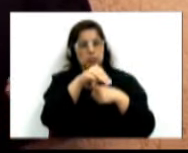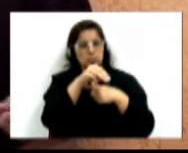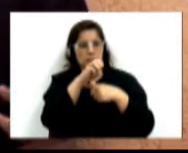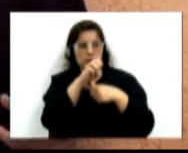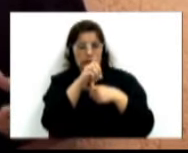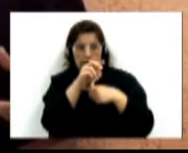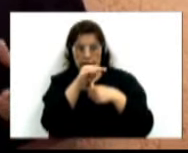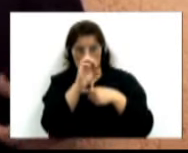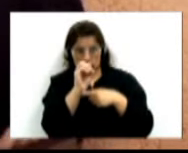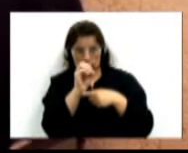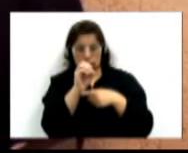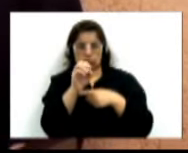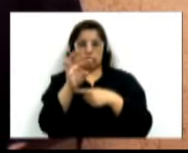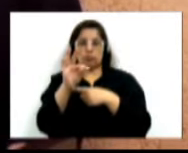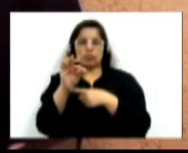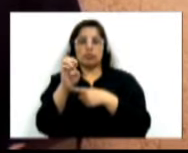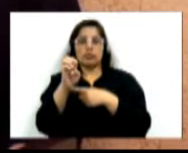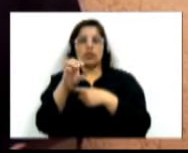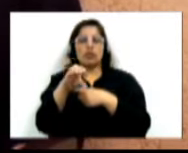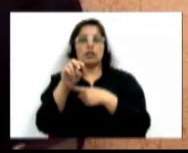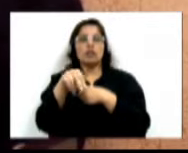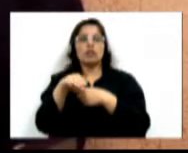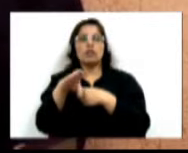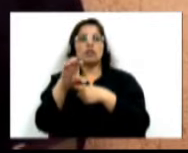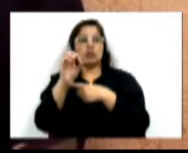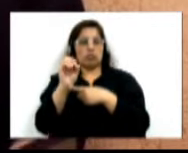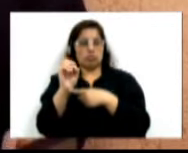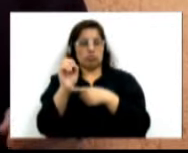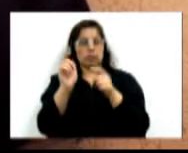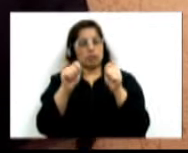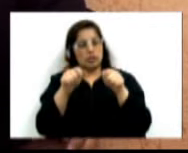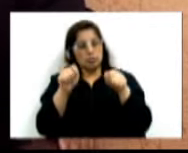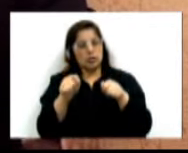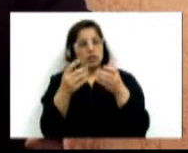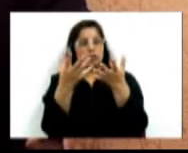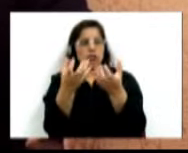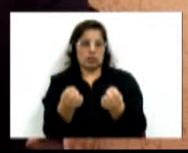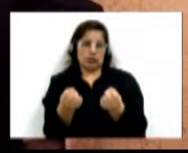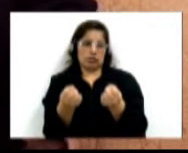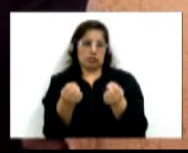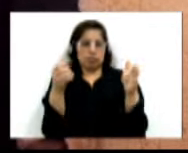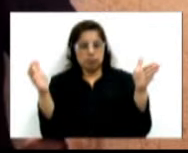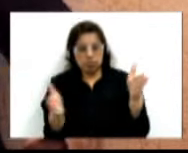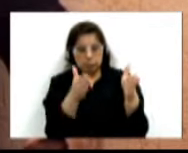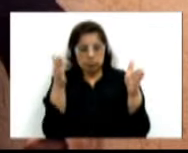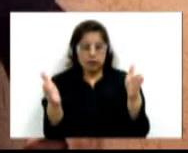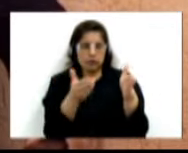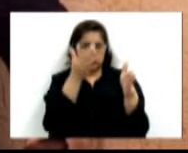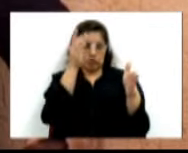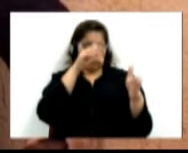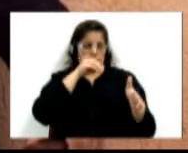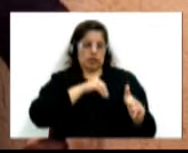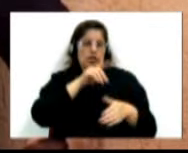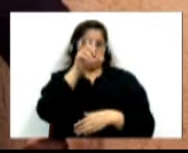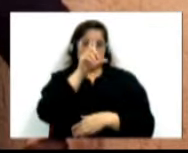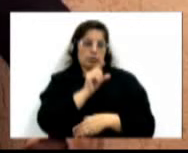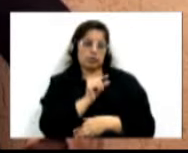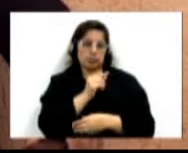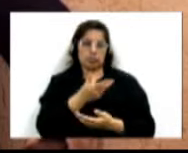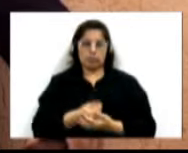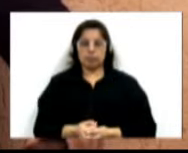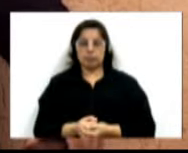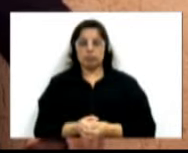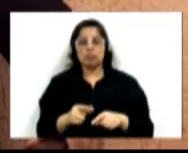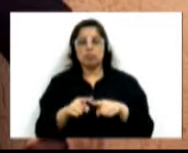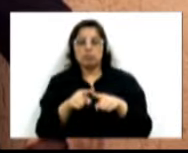hoje essa utopia, esse sonho? Que os poucos cidadãos com consciência política deste país clamem,